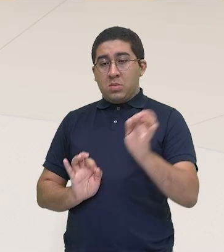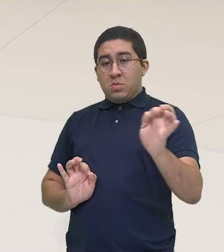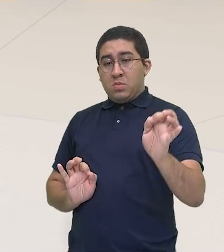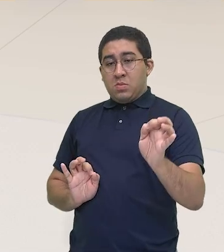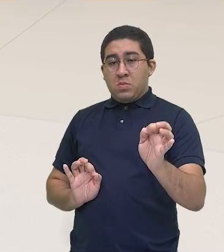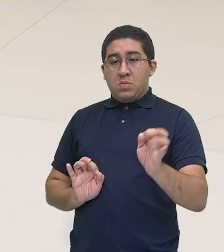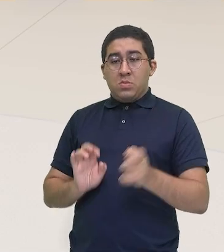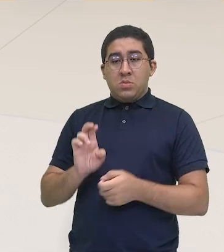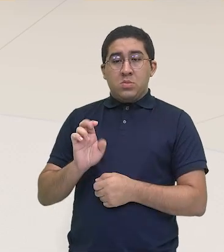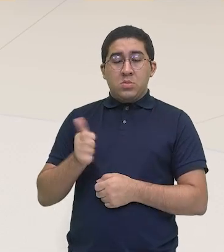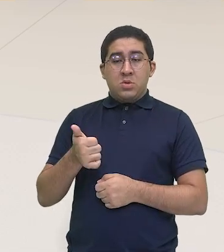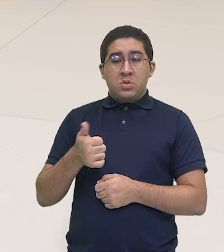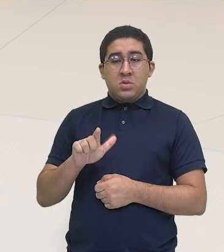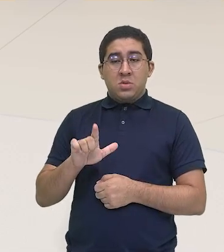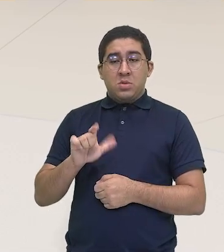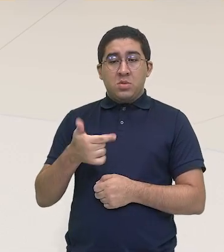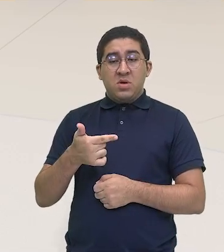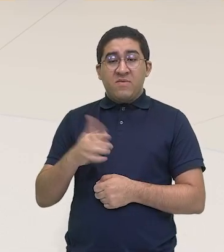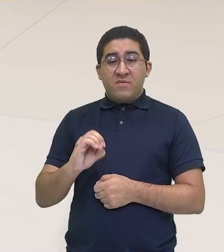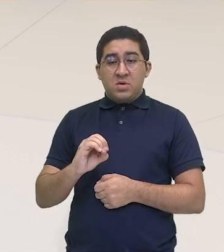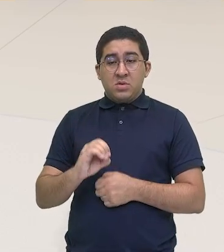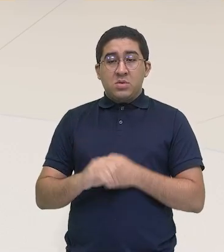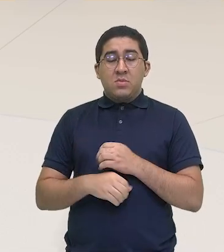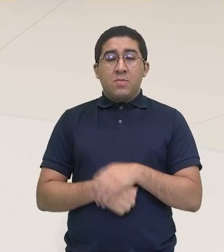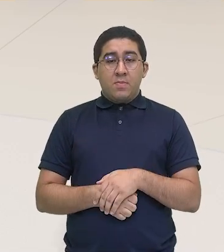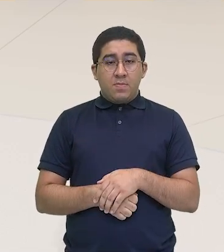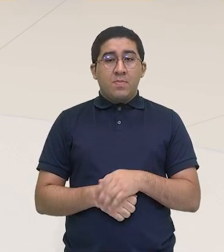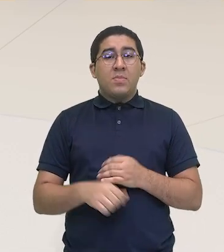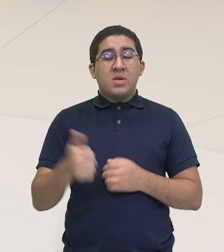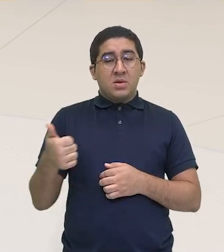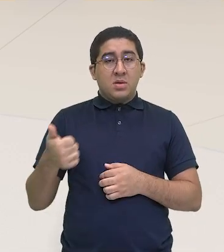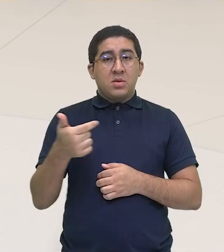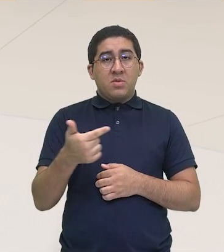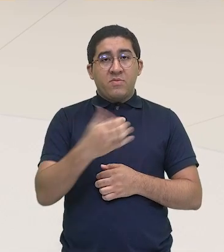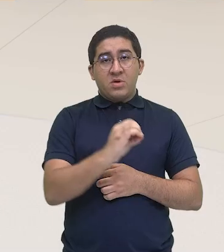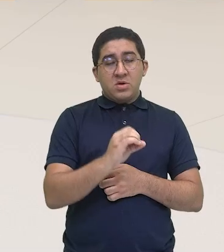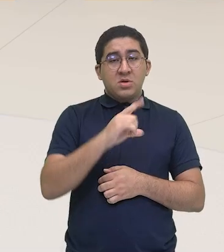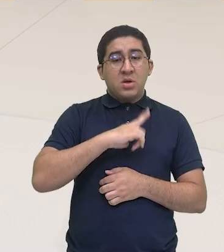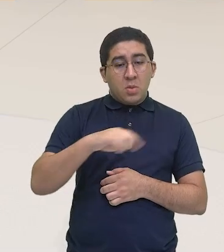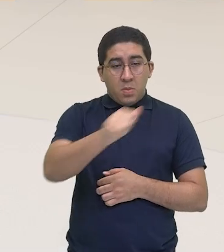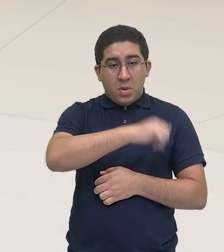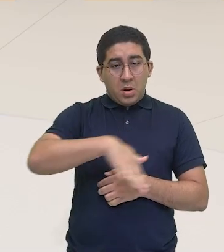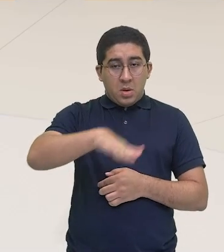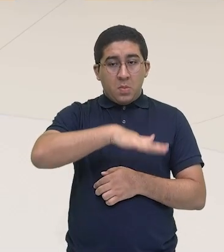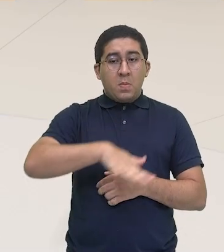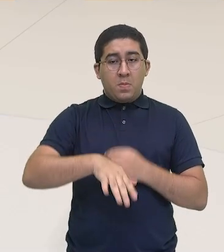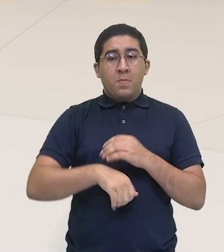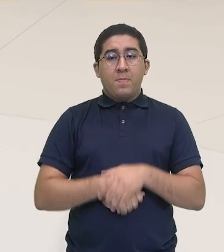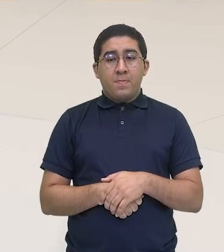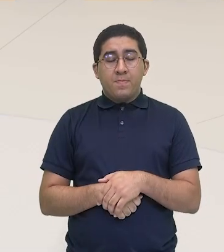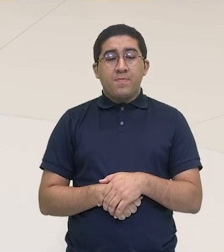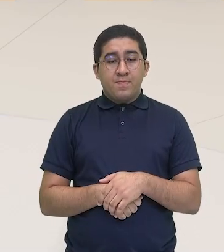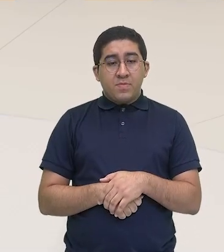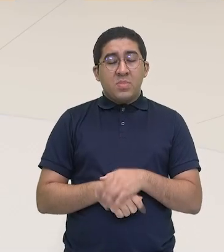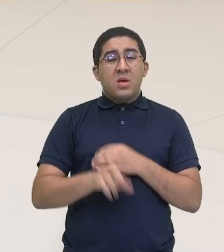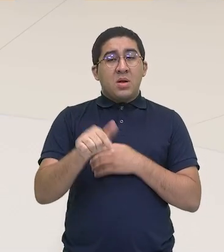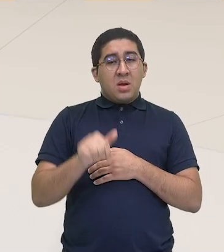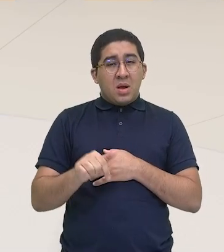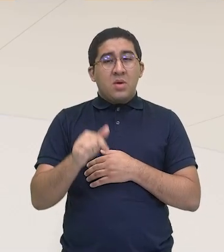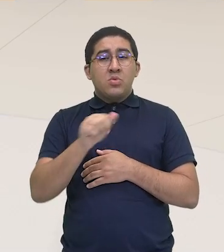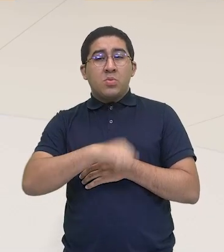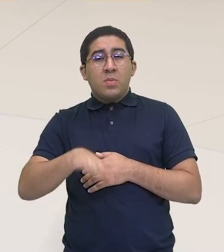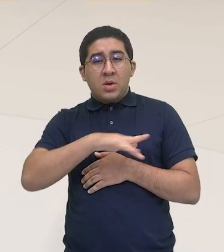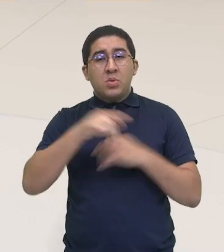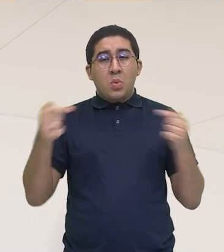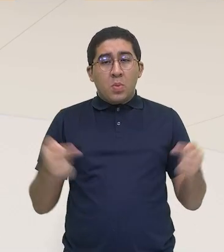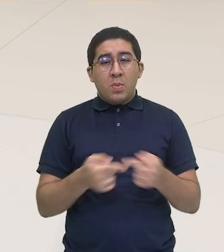se a gente multiplicar essas duas medidas, a gente tem uma área. Então, olha só, professora, lá na notícia diz que essa área